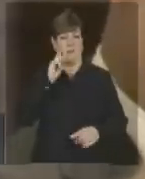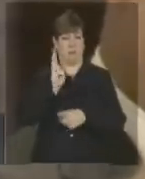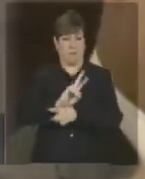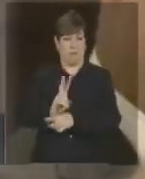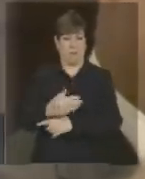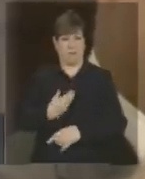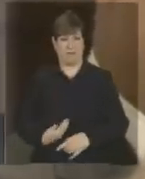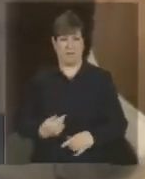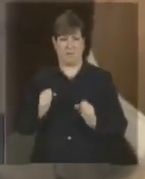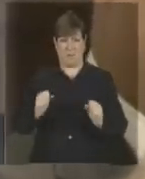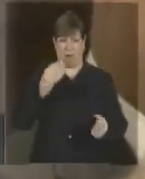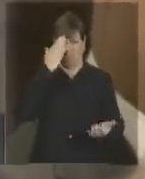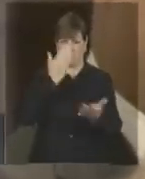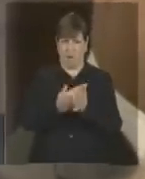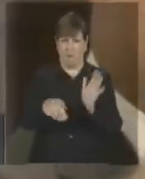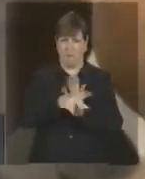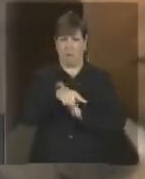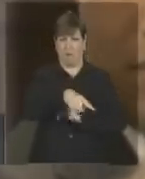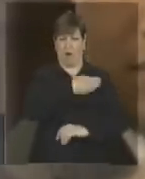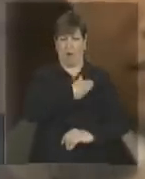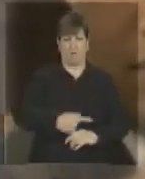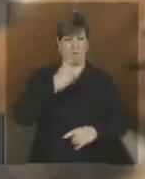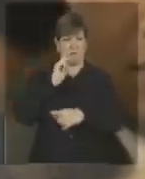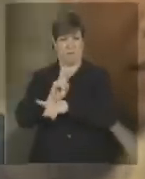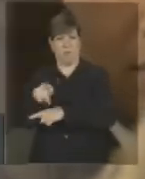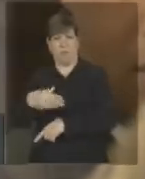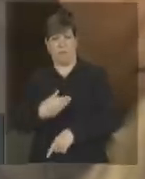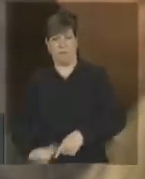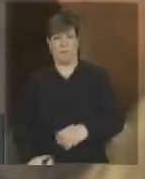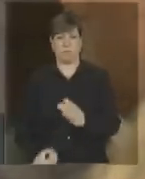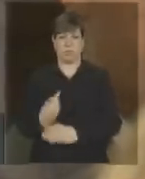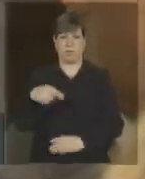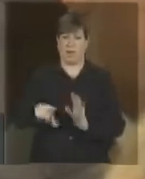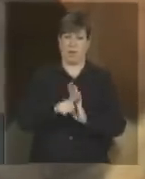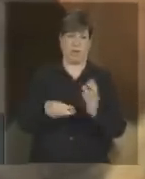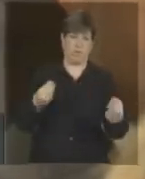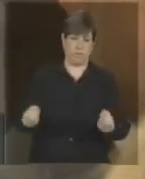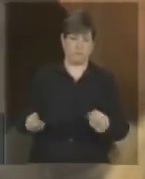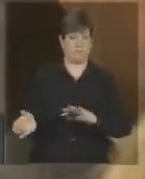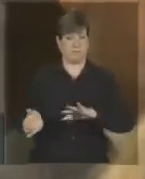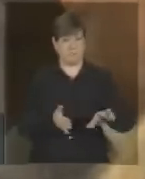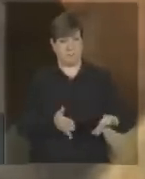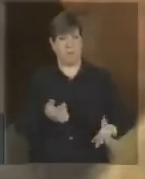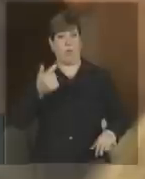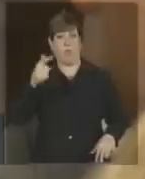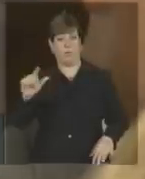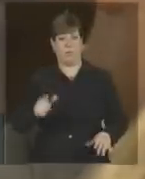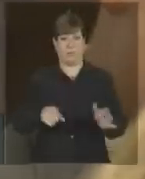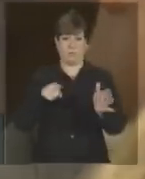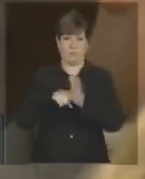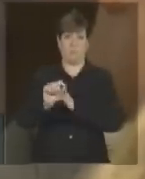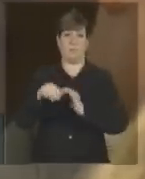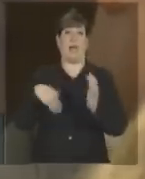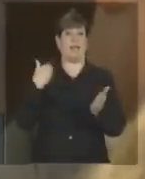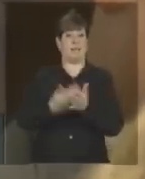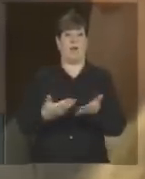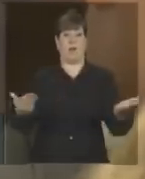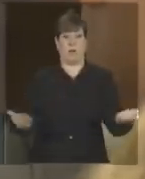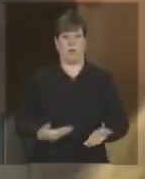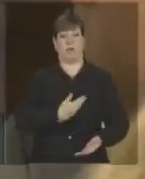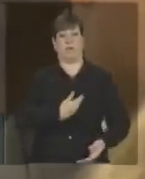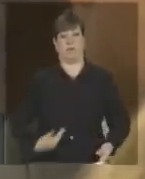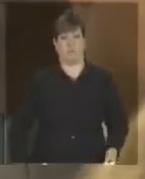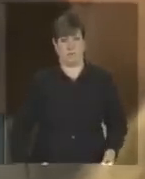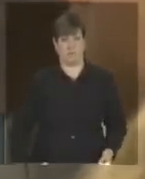monitorando o governo e cobrando a implantação da lei? Uma outra pergunta: até agora, o governo Dilma Rousseff já perdeu pelo